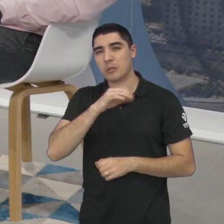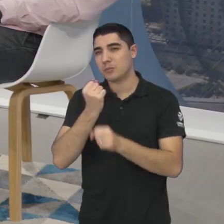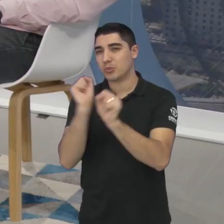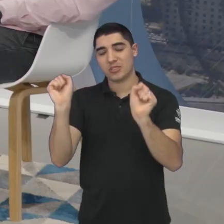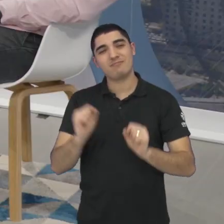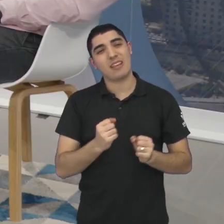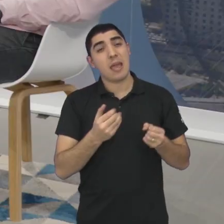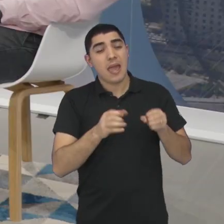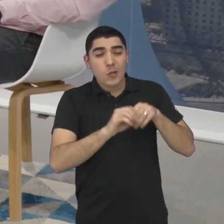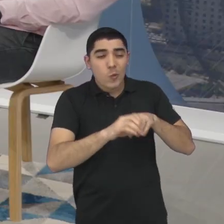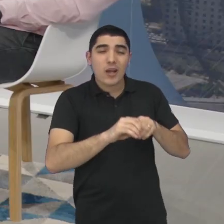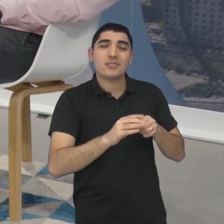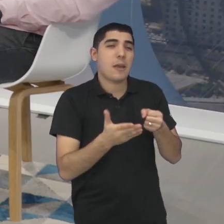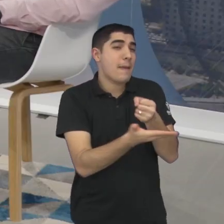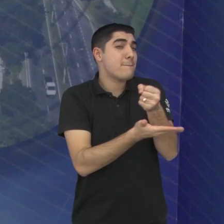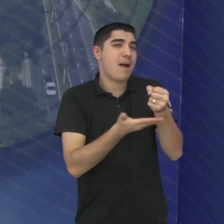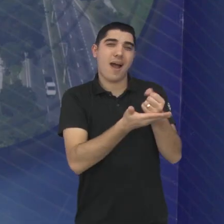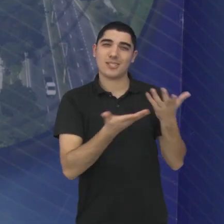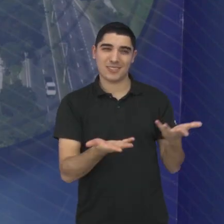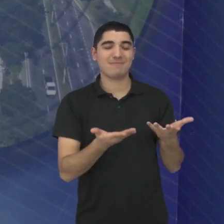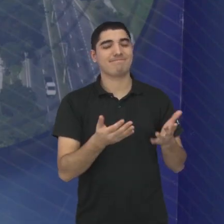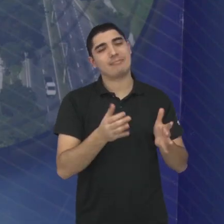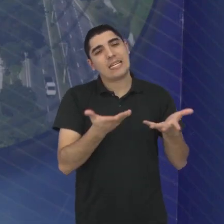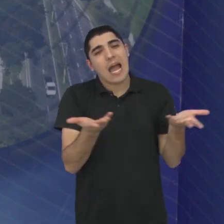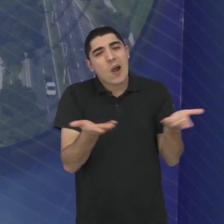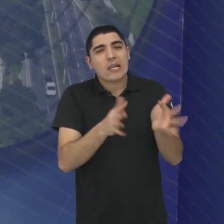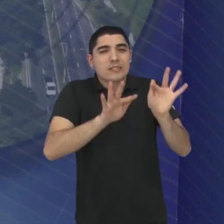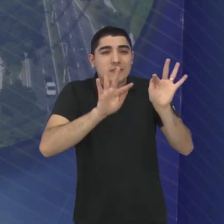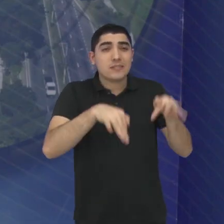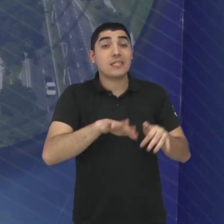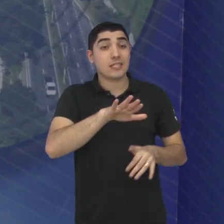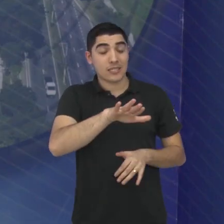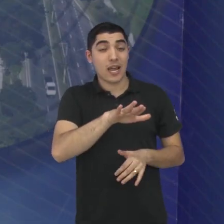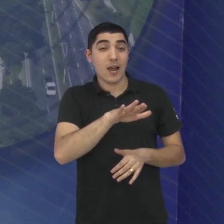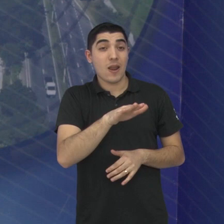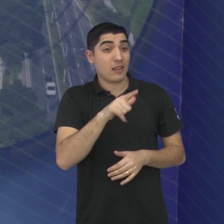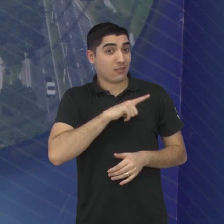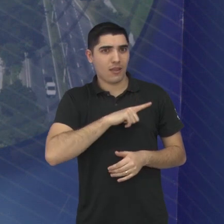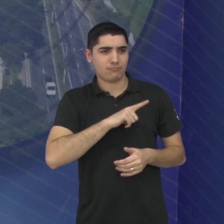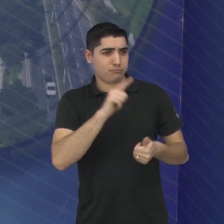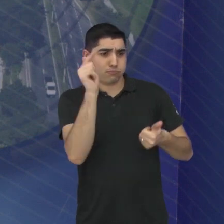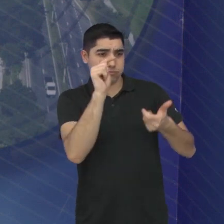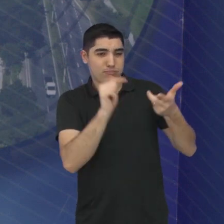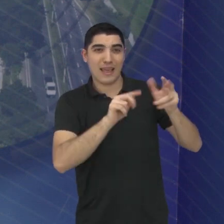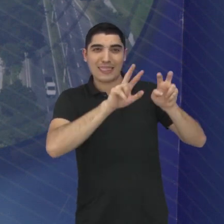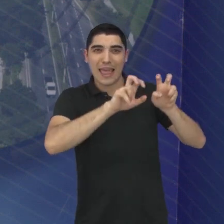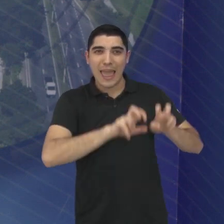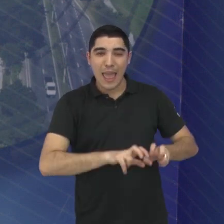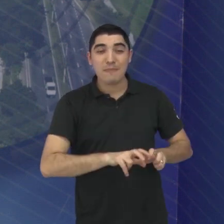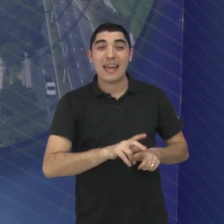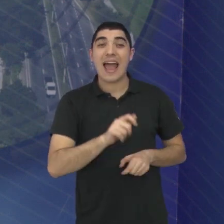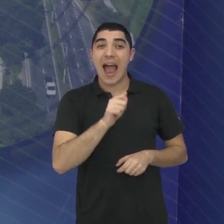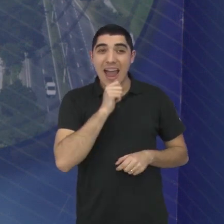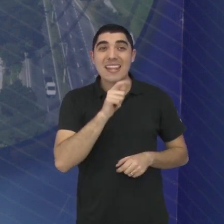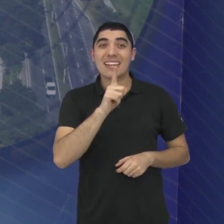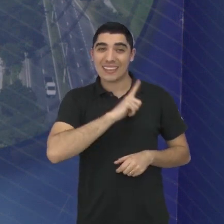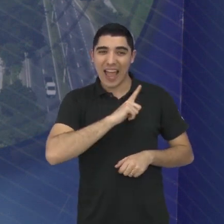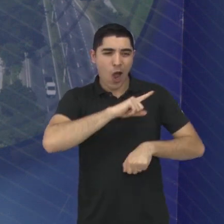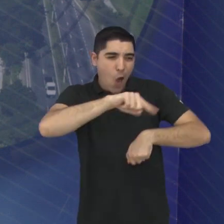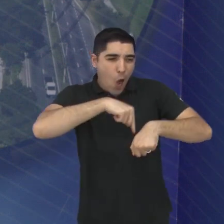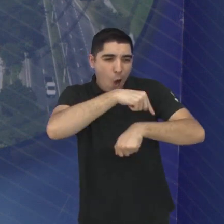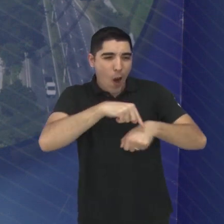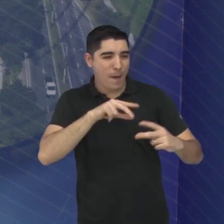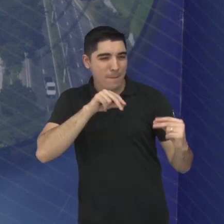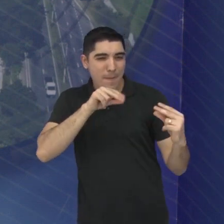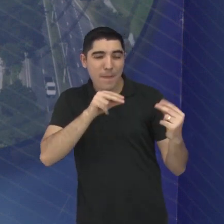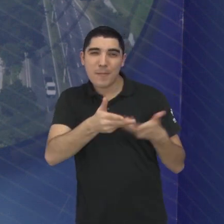base de tudo, né? Professor, a gente está chegando ao fim. Para a gente encerrar, a gente falou de muitos assuntos hoje. Eu acho que daria para ficar